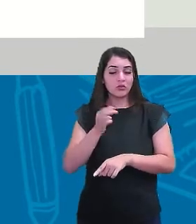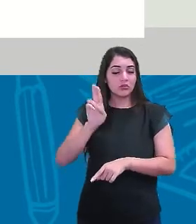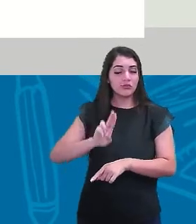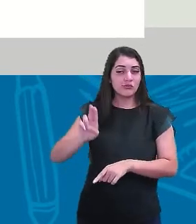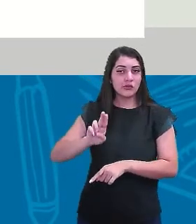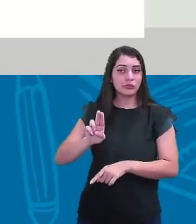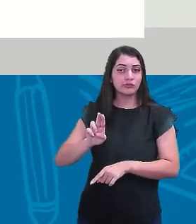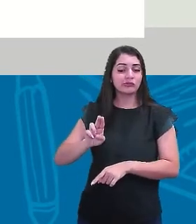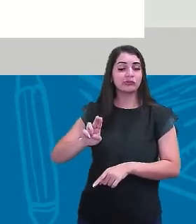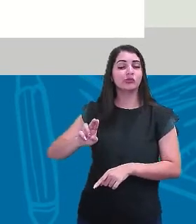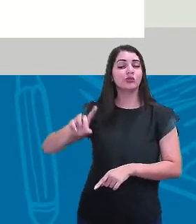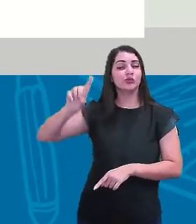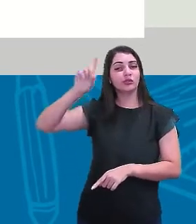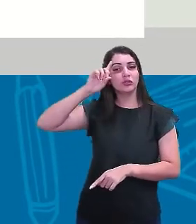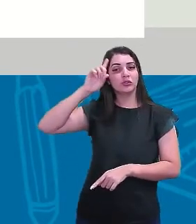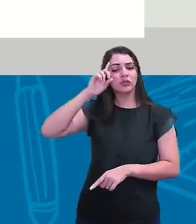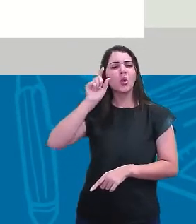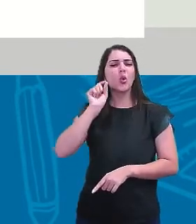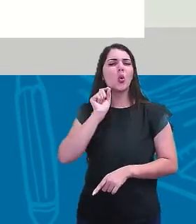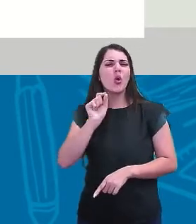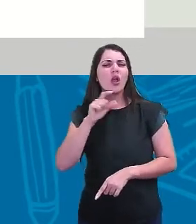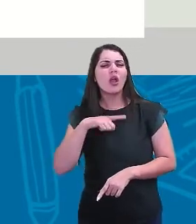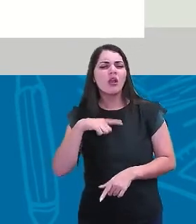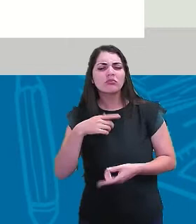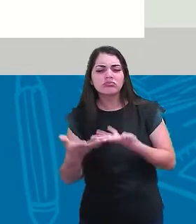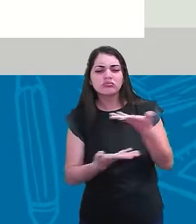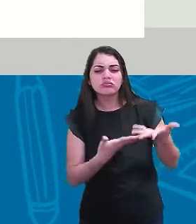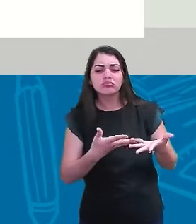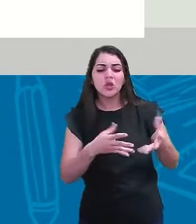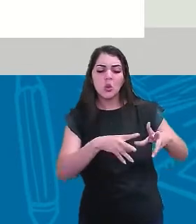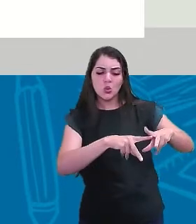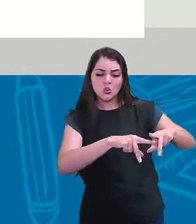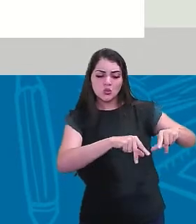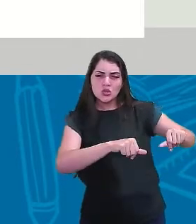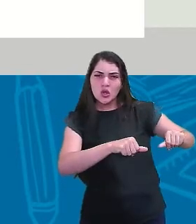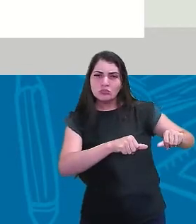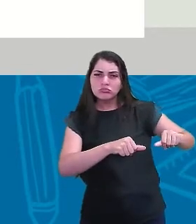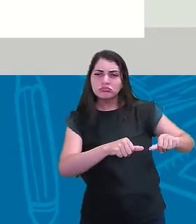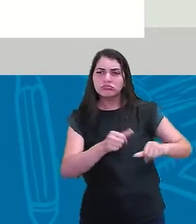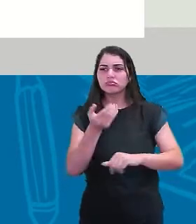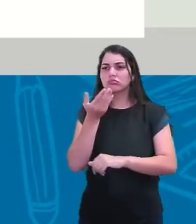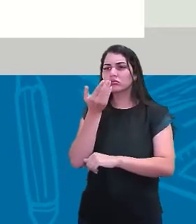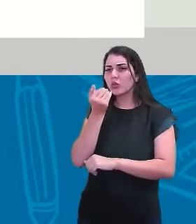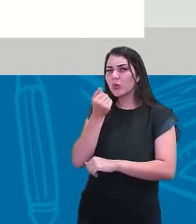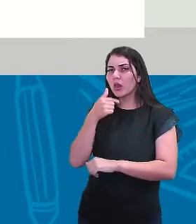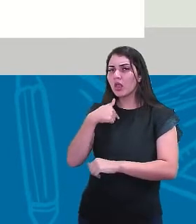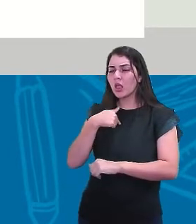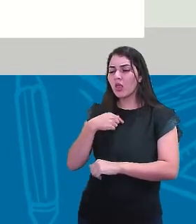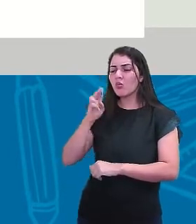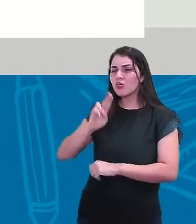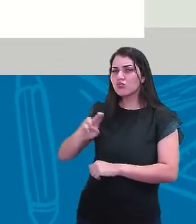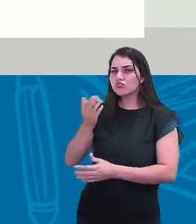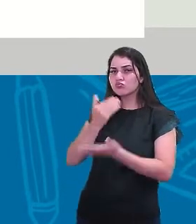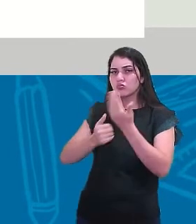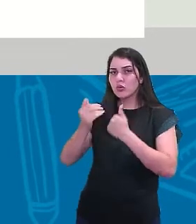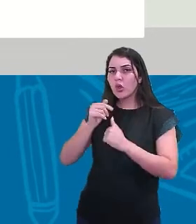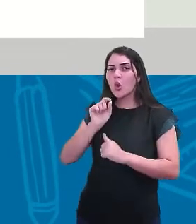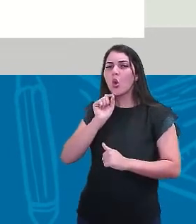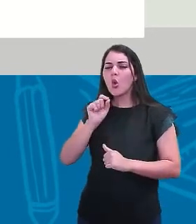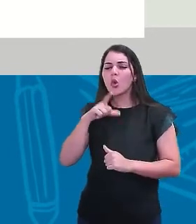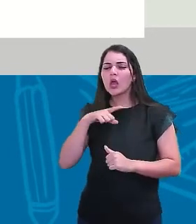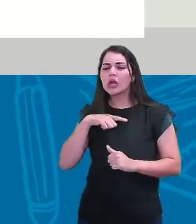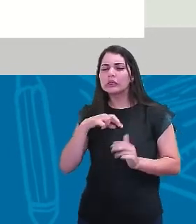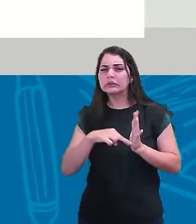o solo lá, aquele chão, aquela terra ali, certo? Com o alimento que eu consumo? O que é que tem a ver isso tudo? O que é que tem a ver uma coisa com a